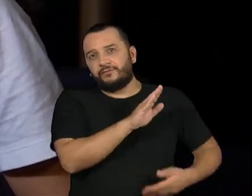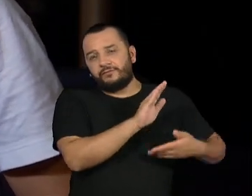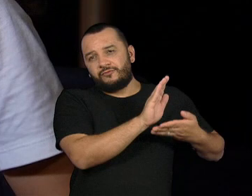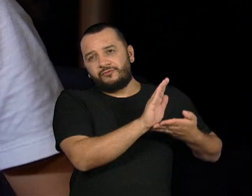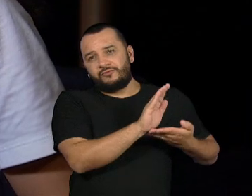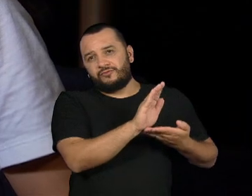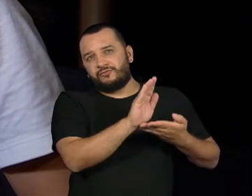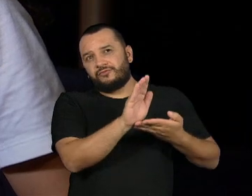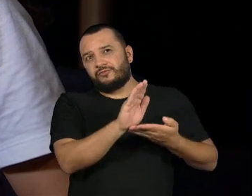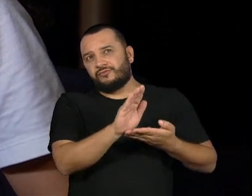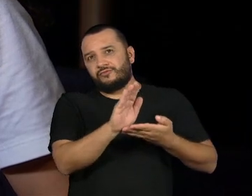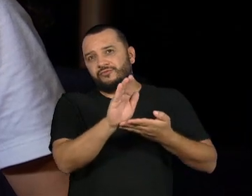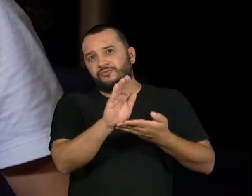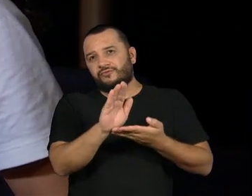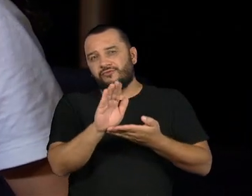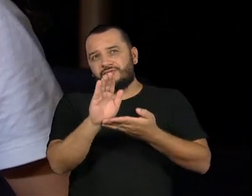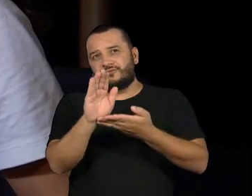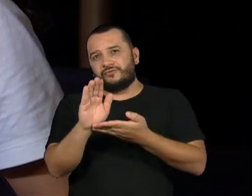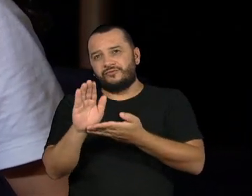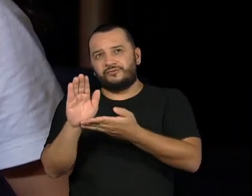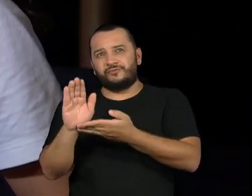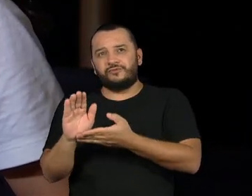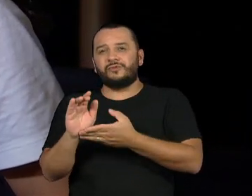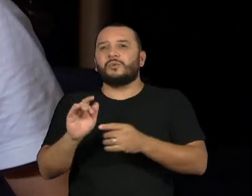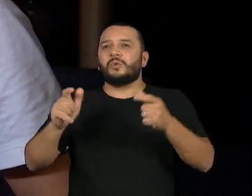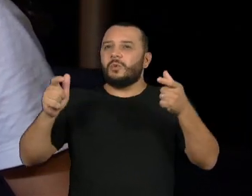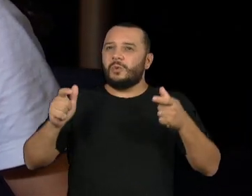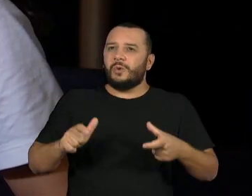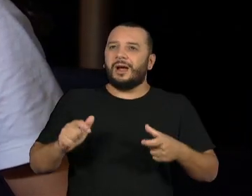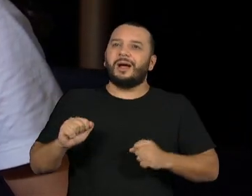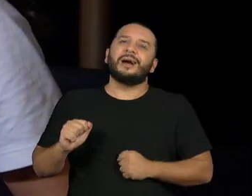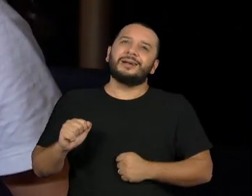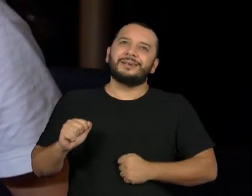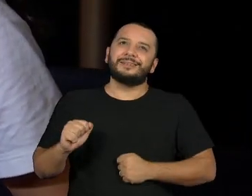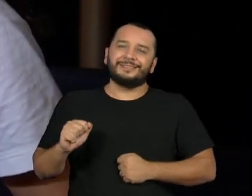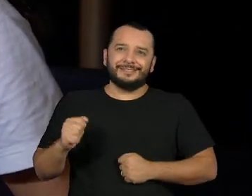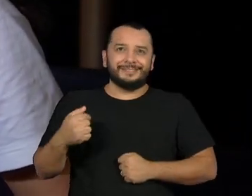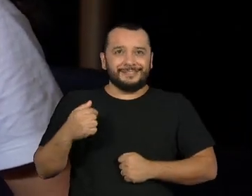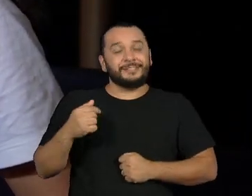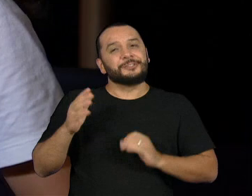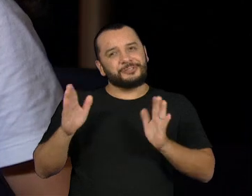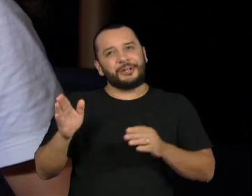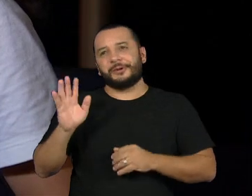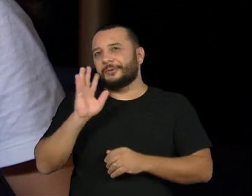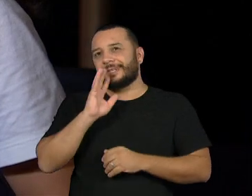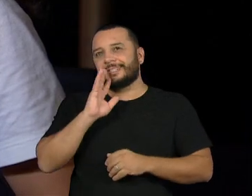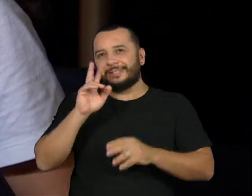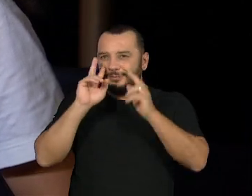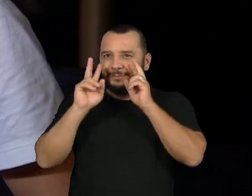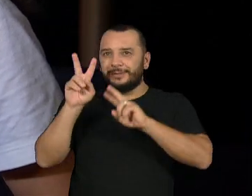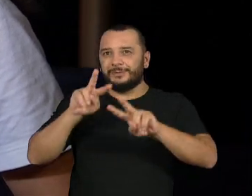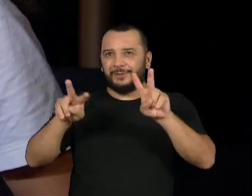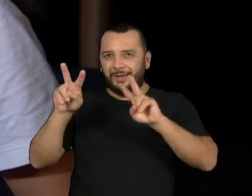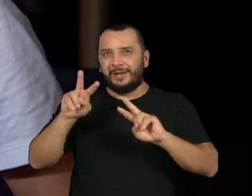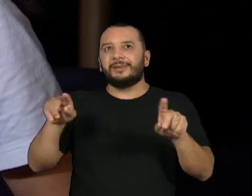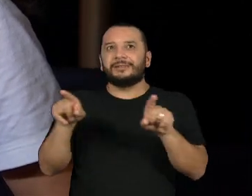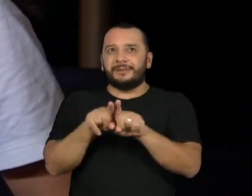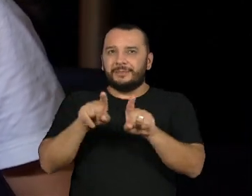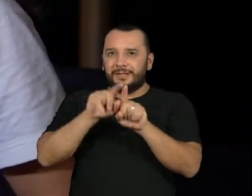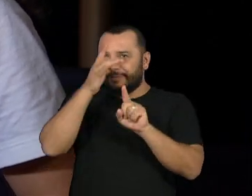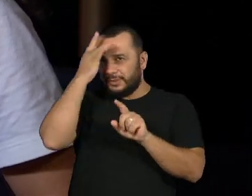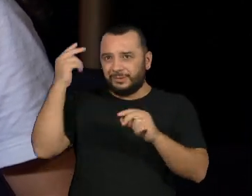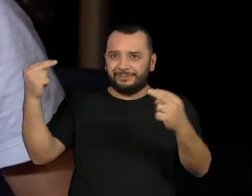final. E que seria um lugar onde eu não só conheceria a paisagem, como eu também seria conhecida pelas pessoas,